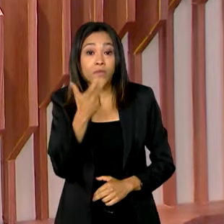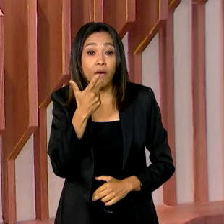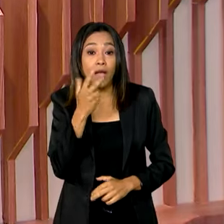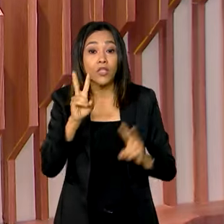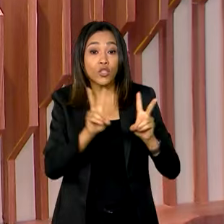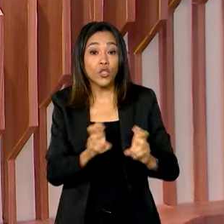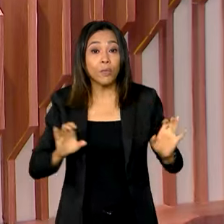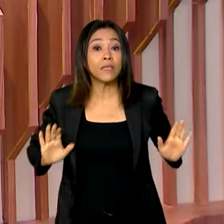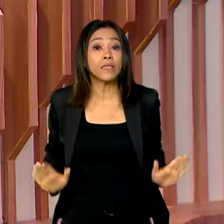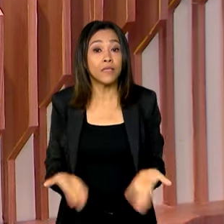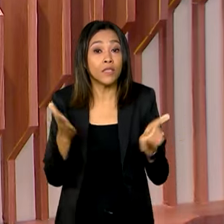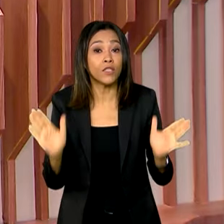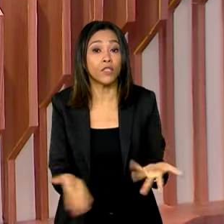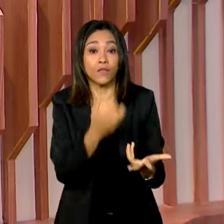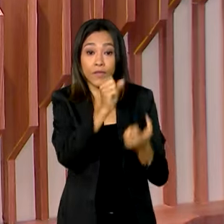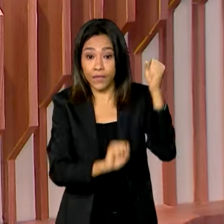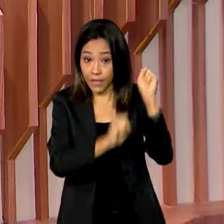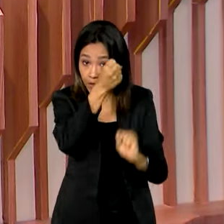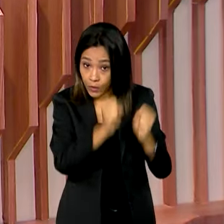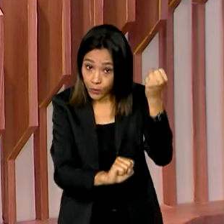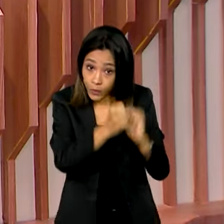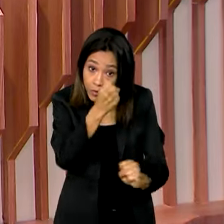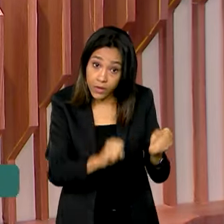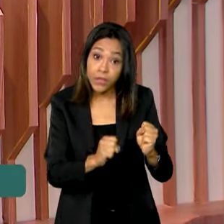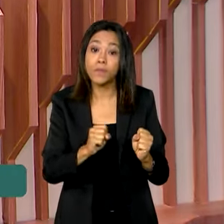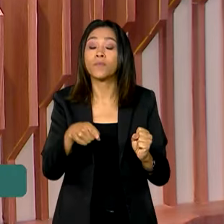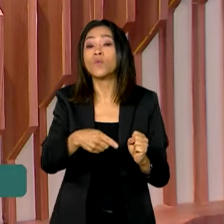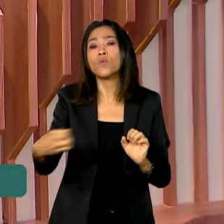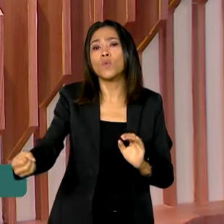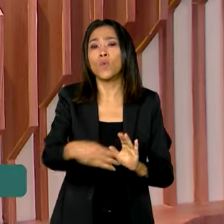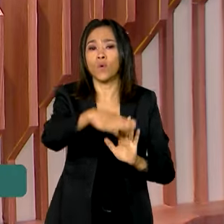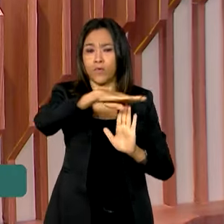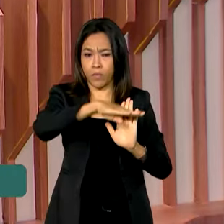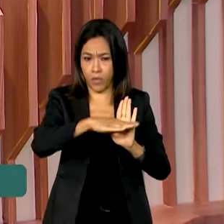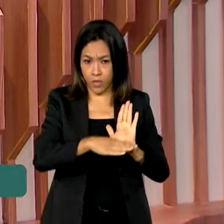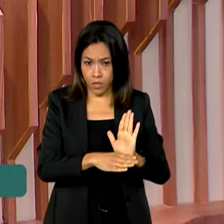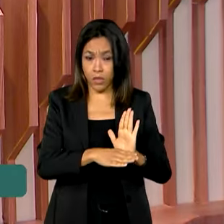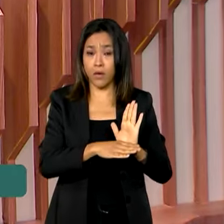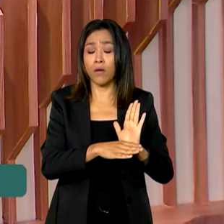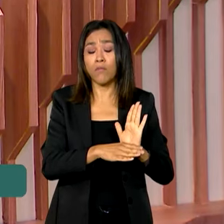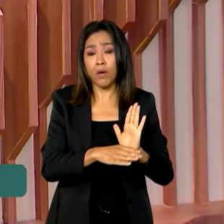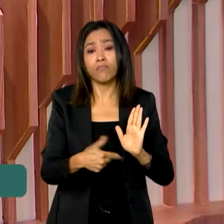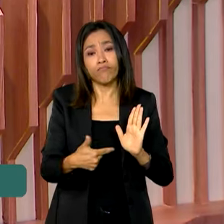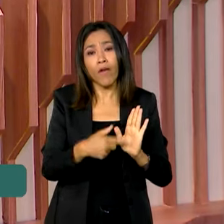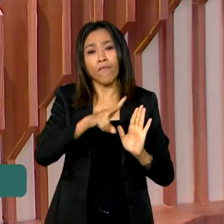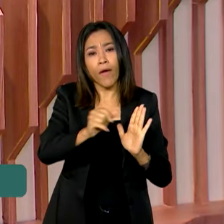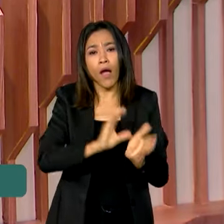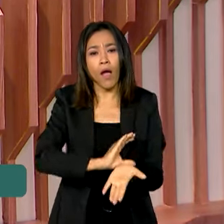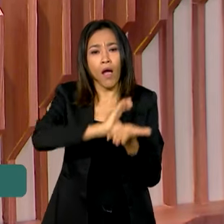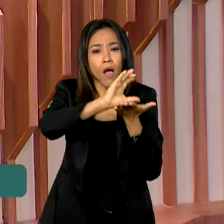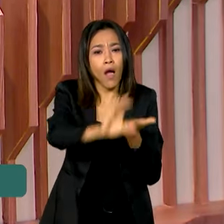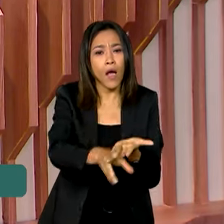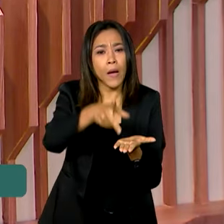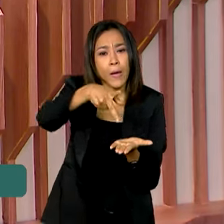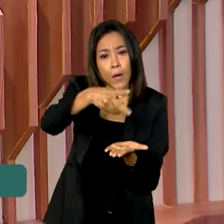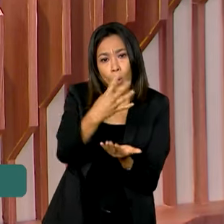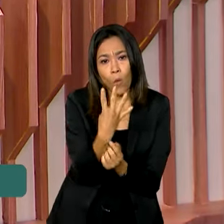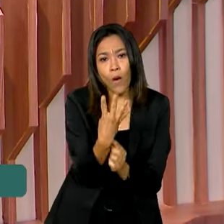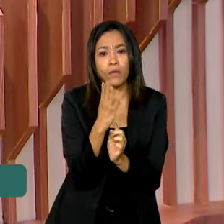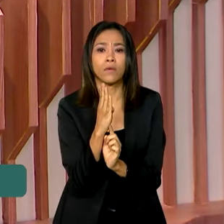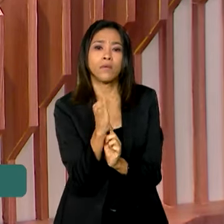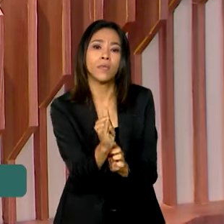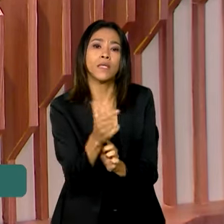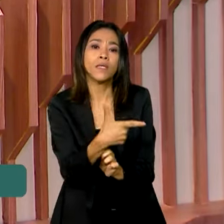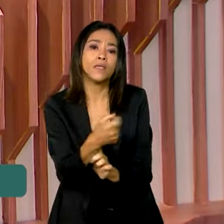incentivo para a indústria, mais um incentivo. O novo Programa de Aceleração do Crescimento vai investir 4 bilhões e